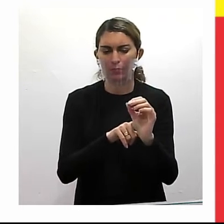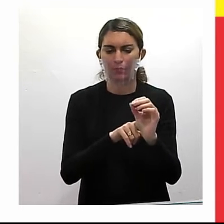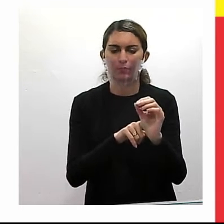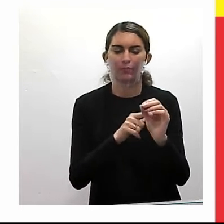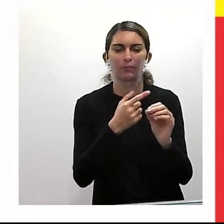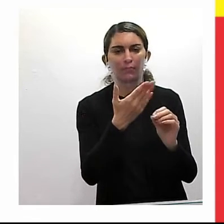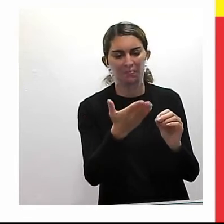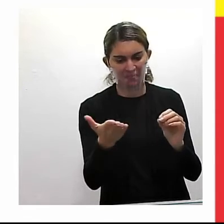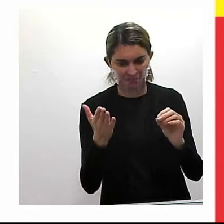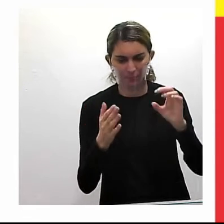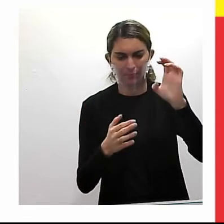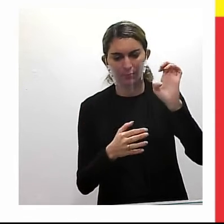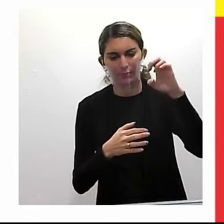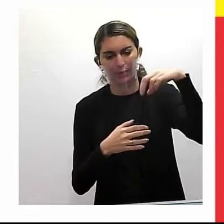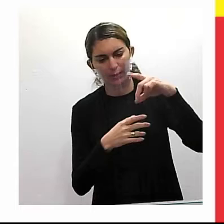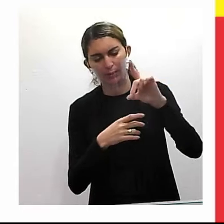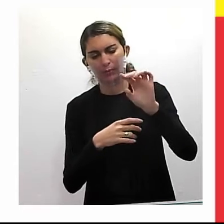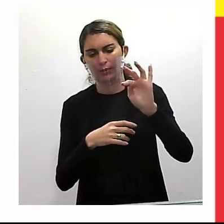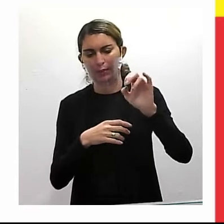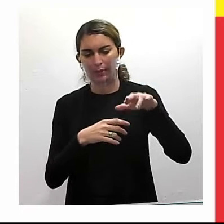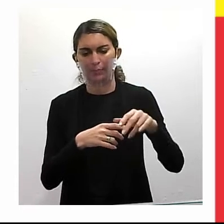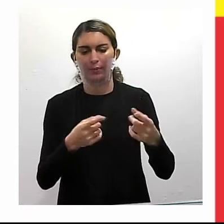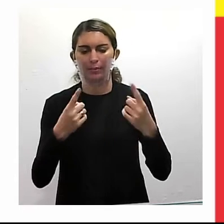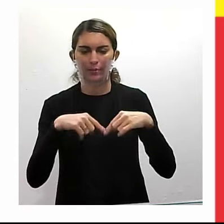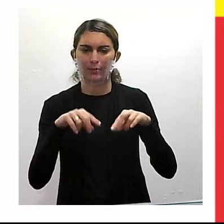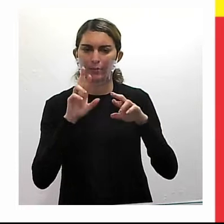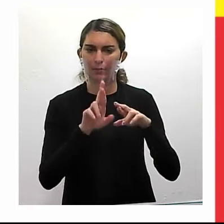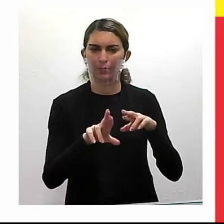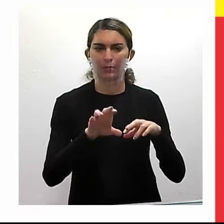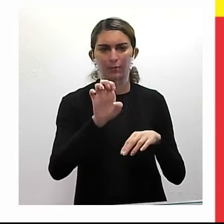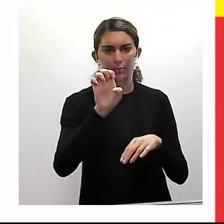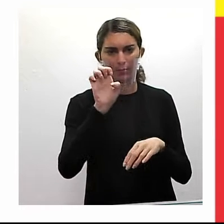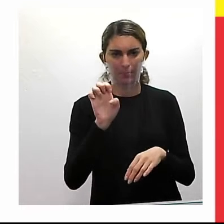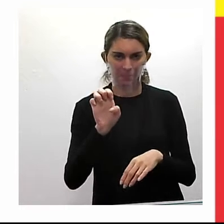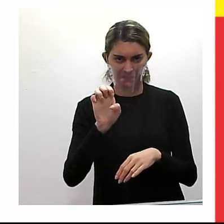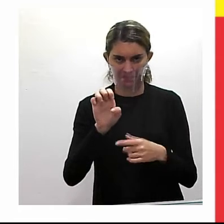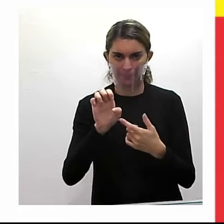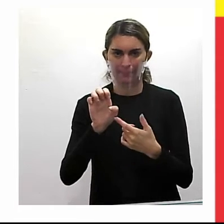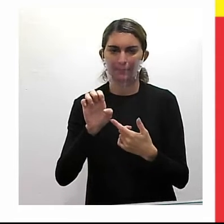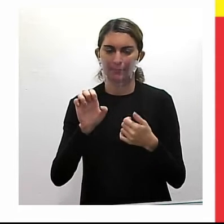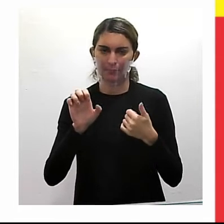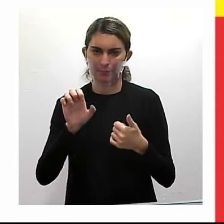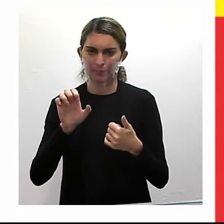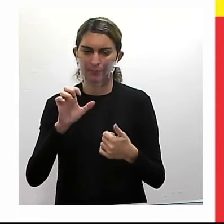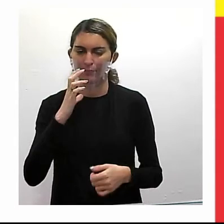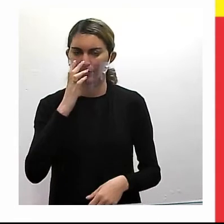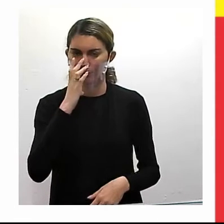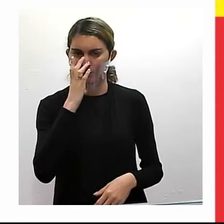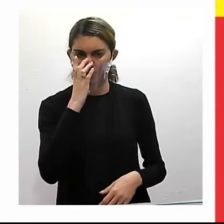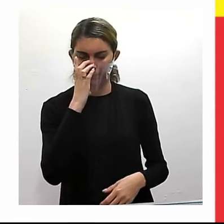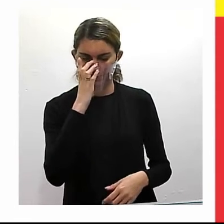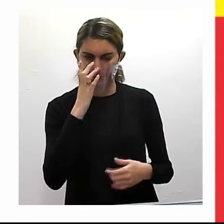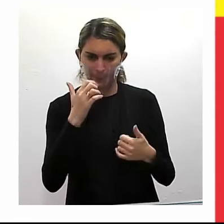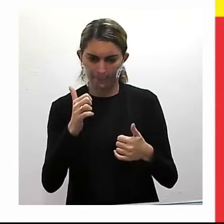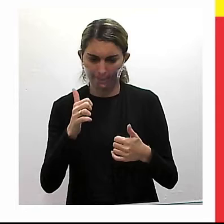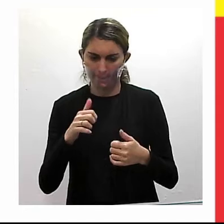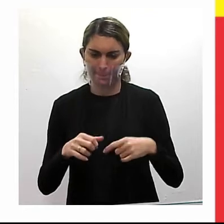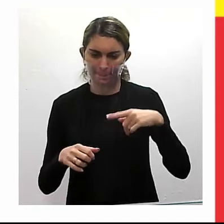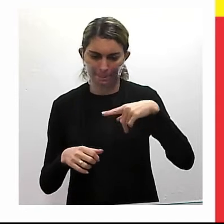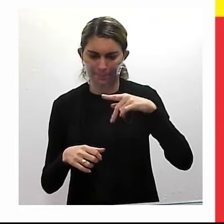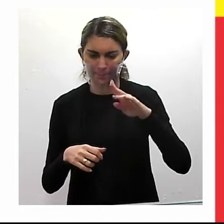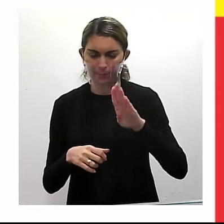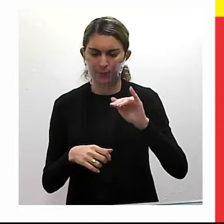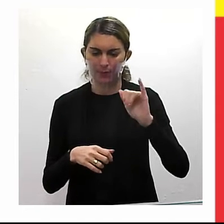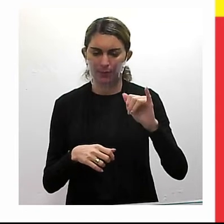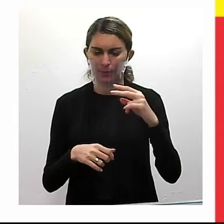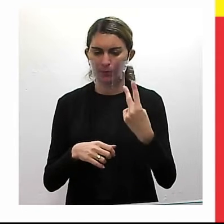é um processo endotérmico, que é a resposta aí da letra E. Beleza, pessoal? PBI2, letra